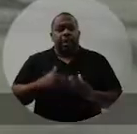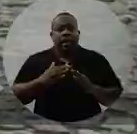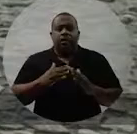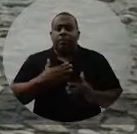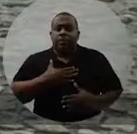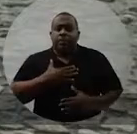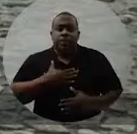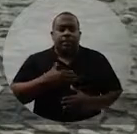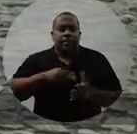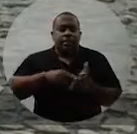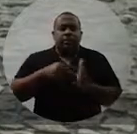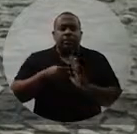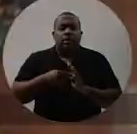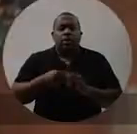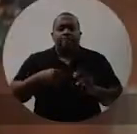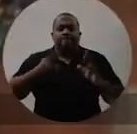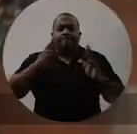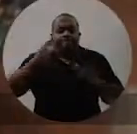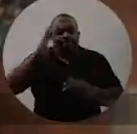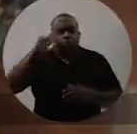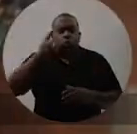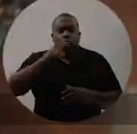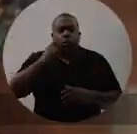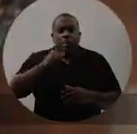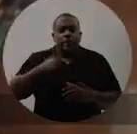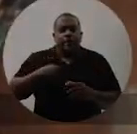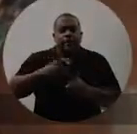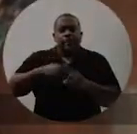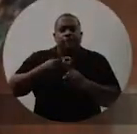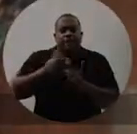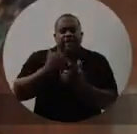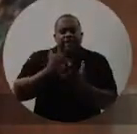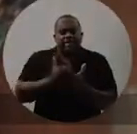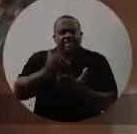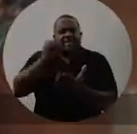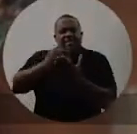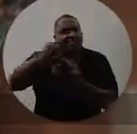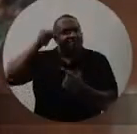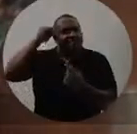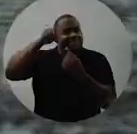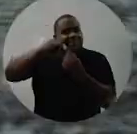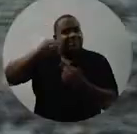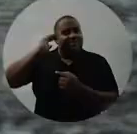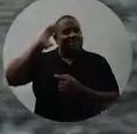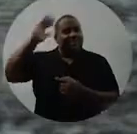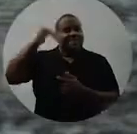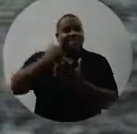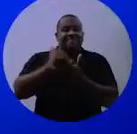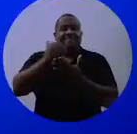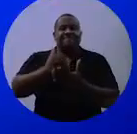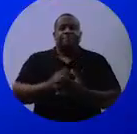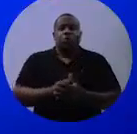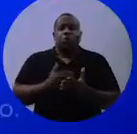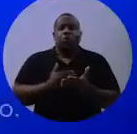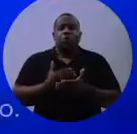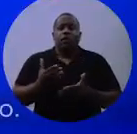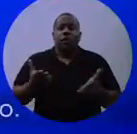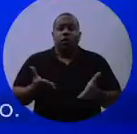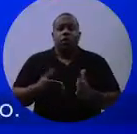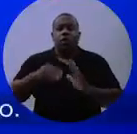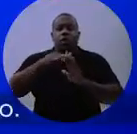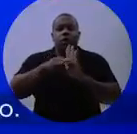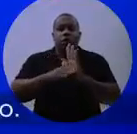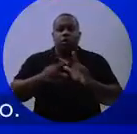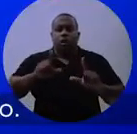Ter uma casa pra mim significa uma esperança de buscar mais e mais meu objetivo de conseguir sonhar mais alto. Começa